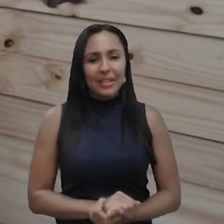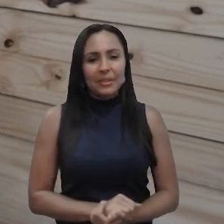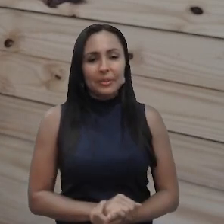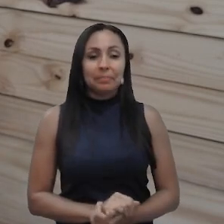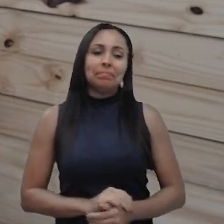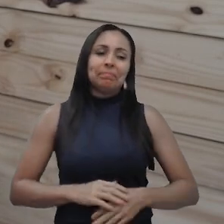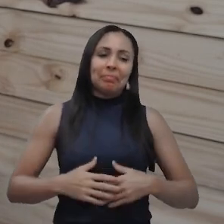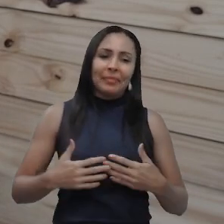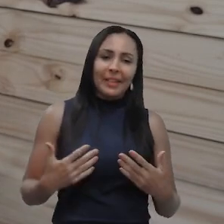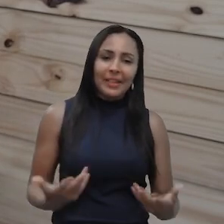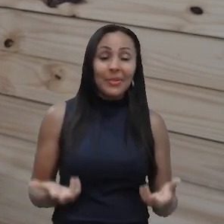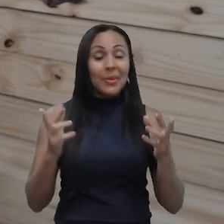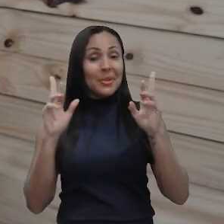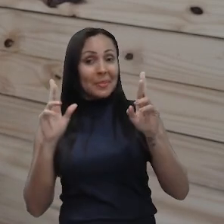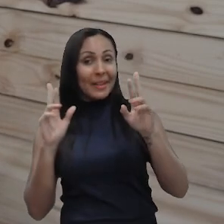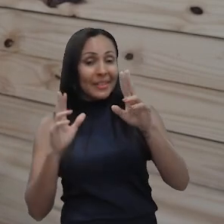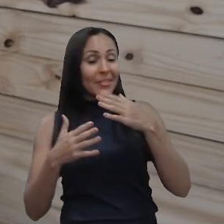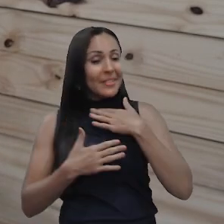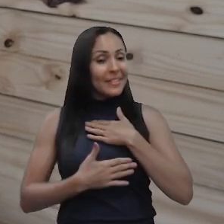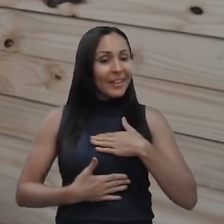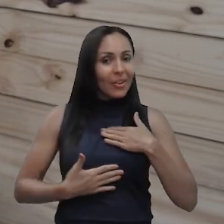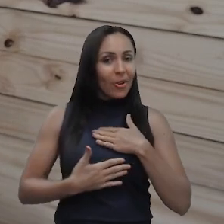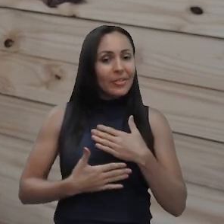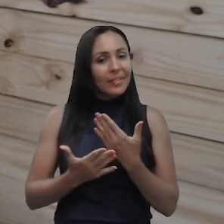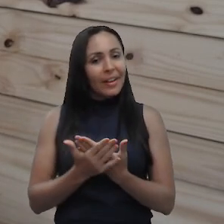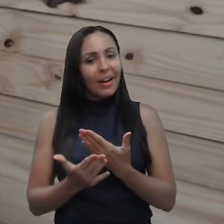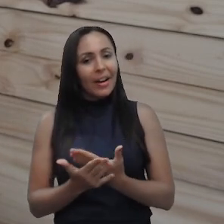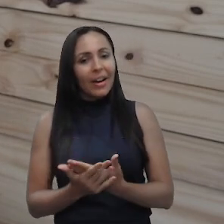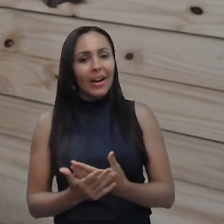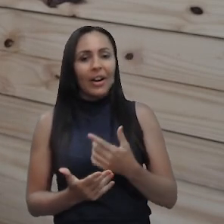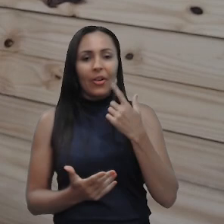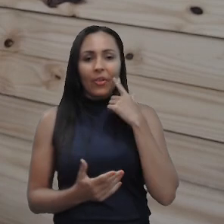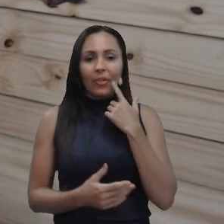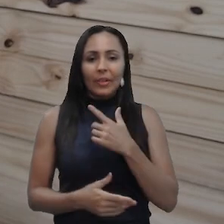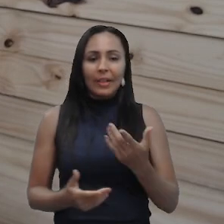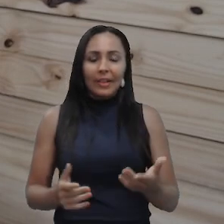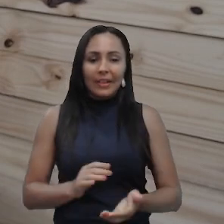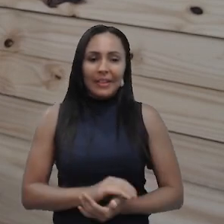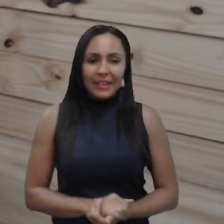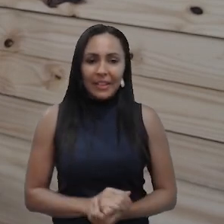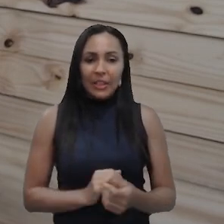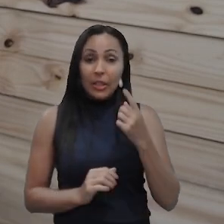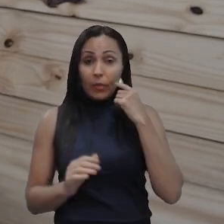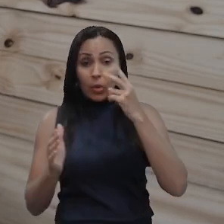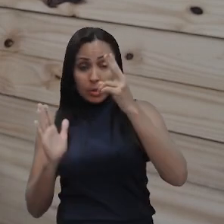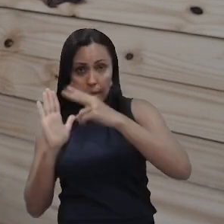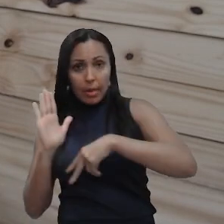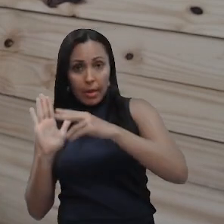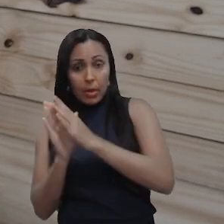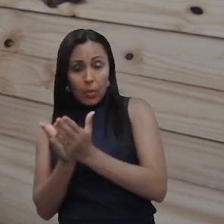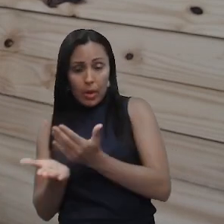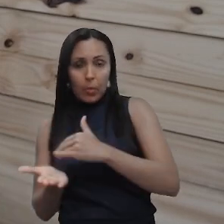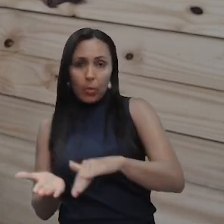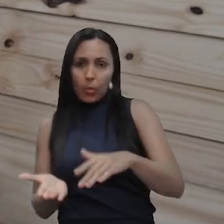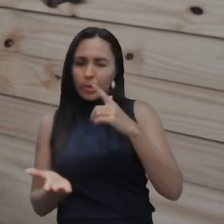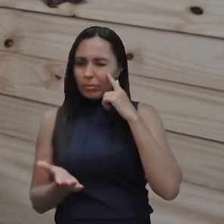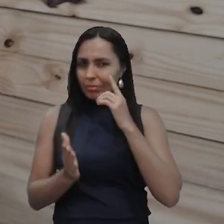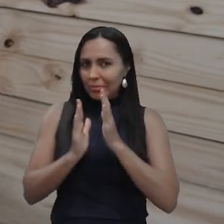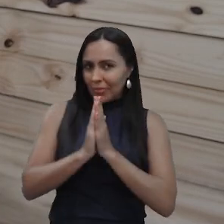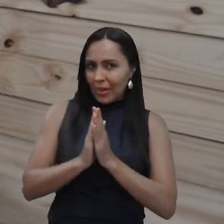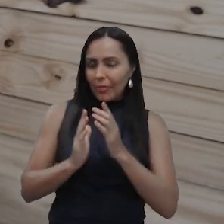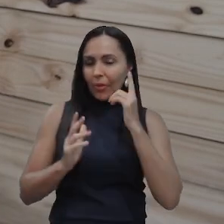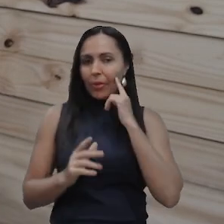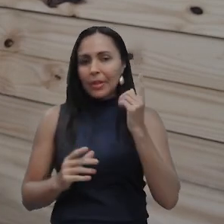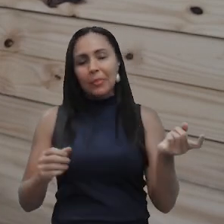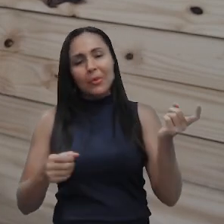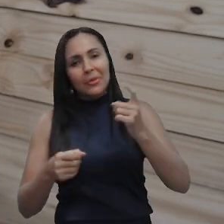isso. Espero que você tenha gostado muito. Vai logo assistir a unidade 2 se você já leu o e-book. Se não leu o e-book, vai lá dar uma olhadinha e depois